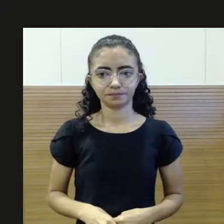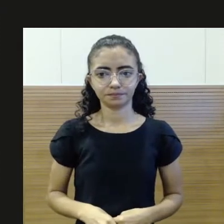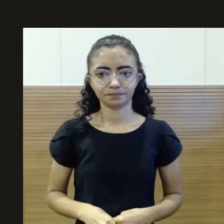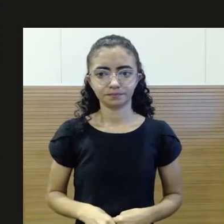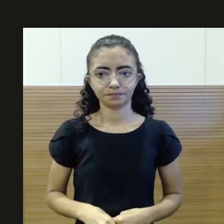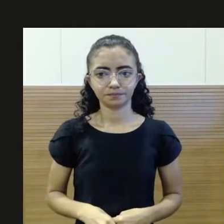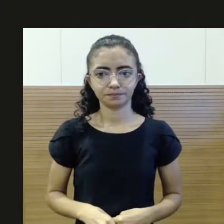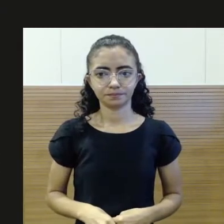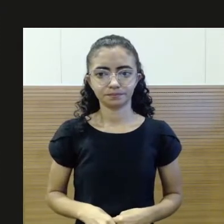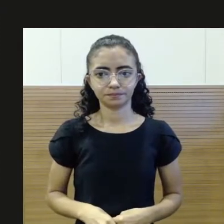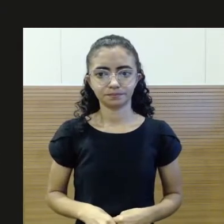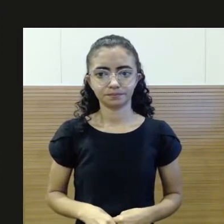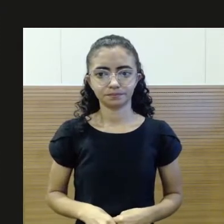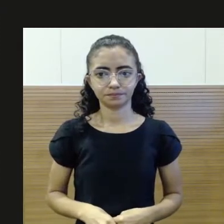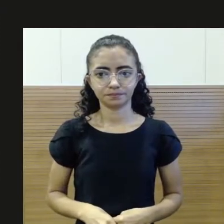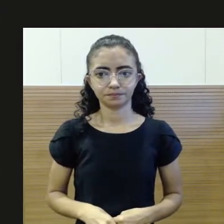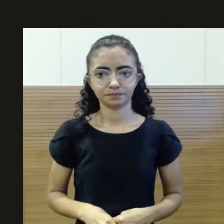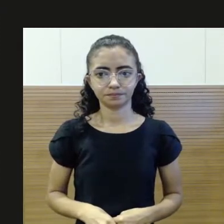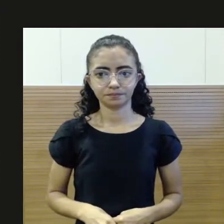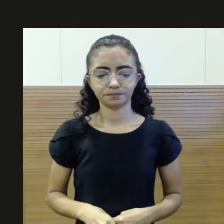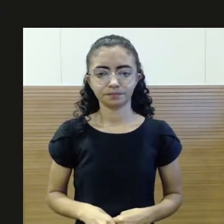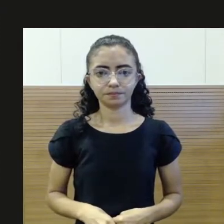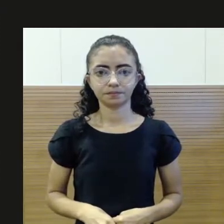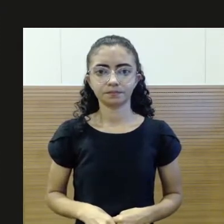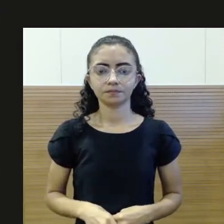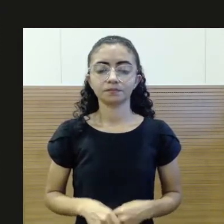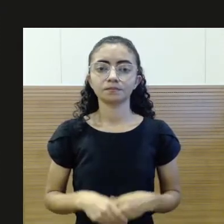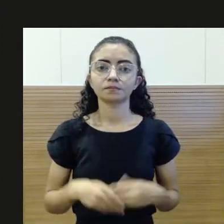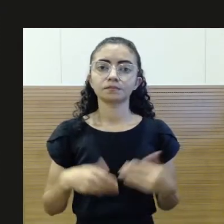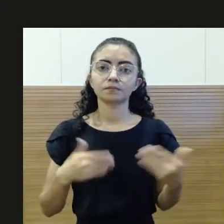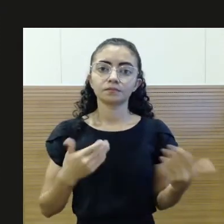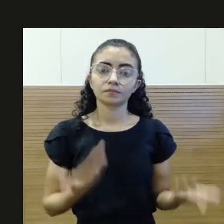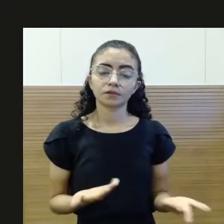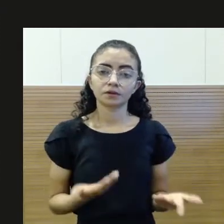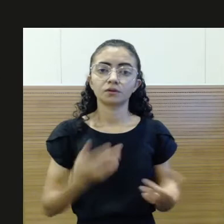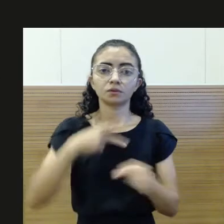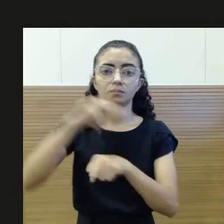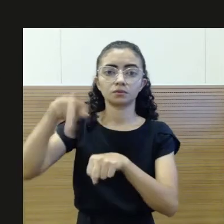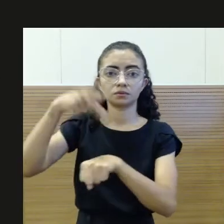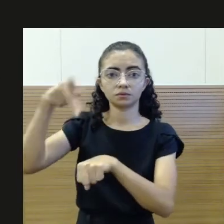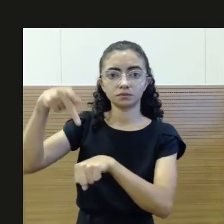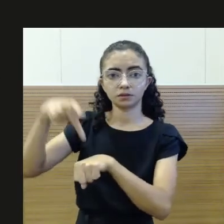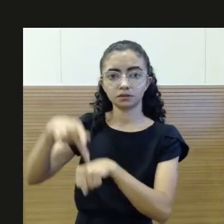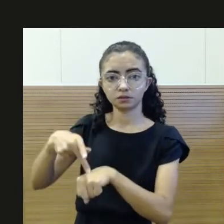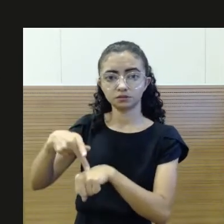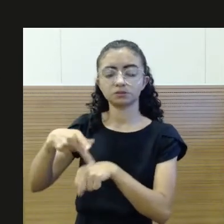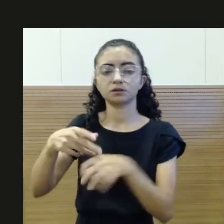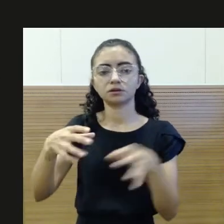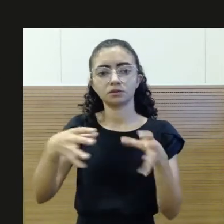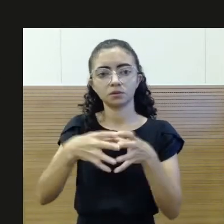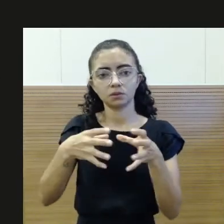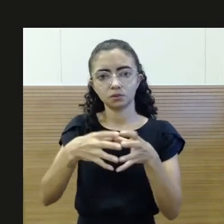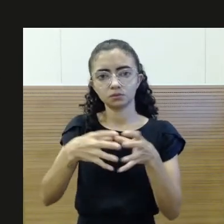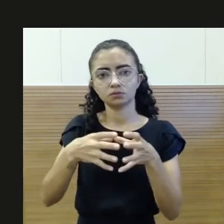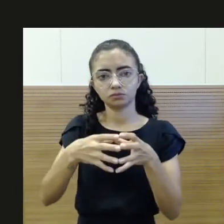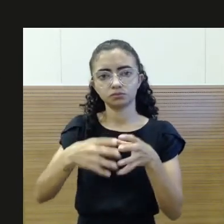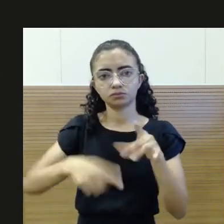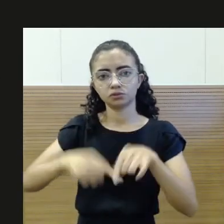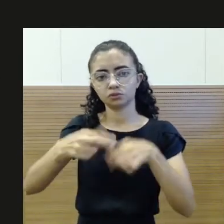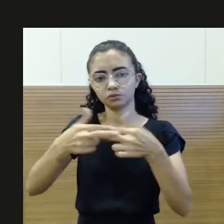são despejados no sistema alimentar dos nossos países só por esse conjunto de produtos,